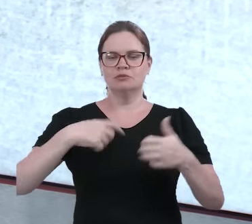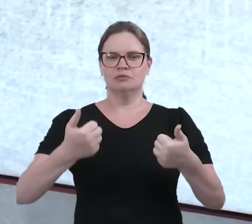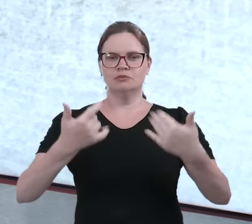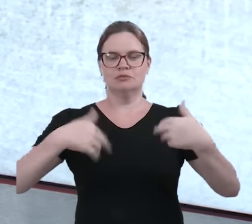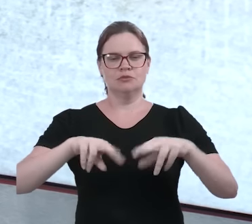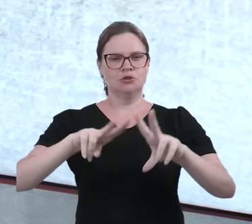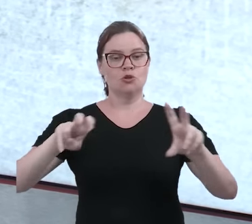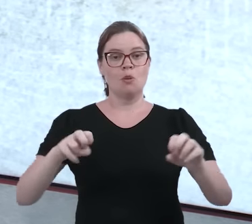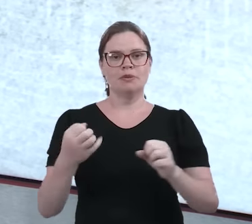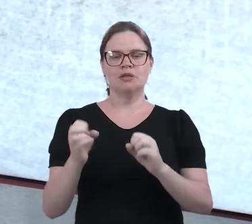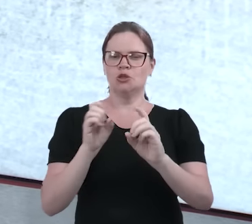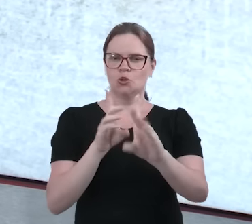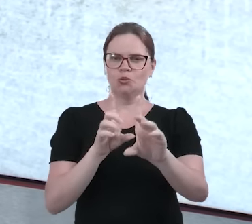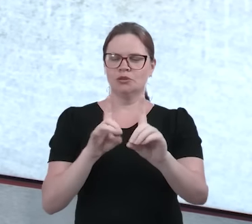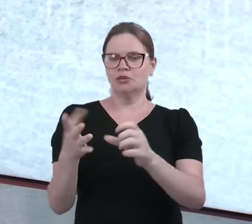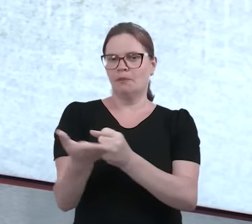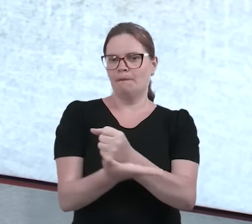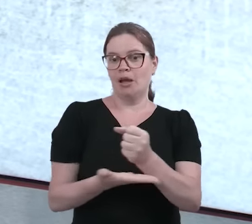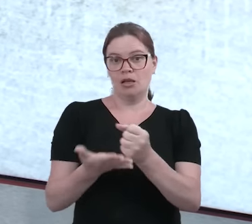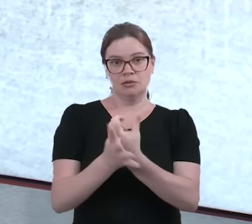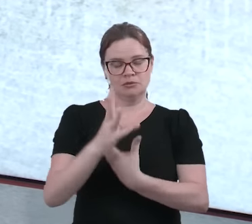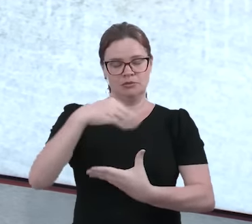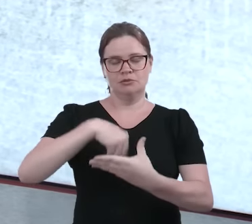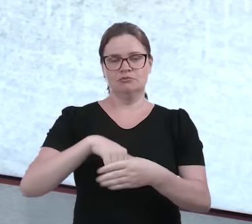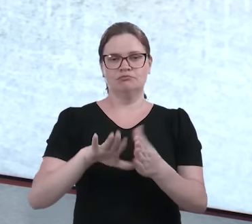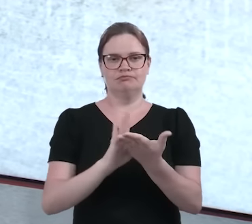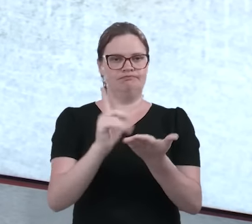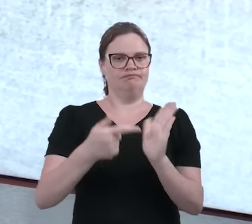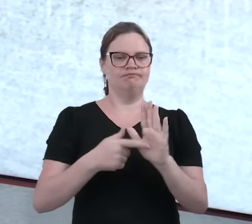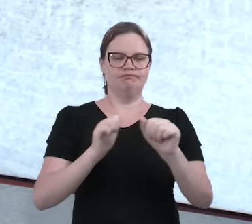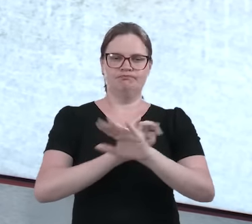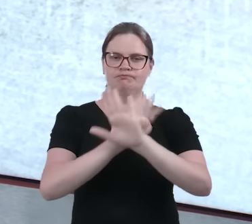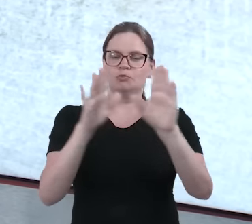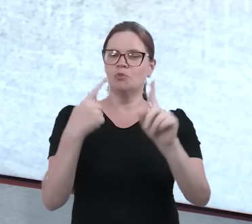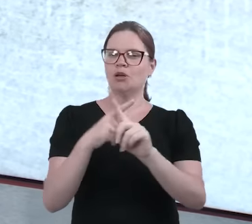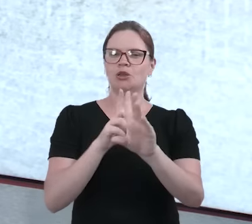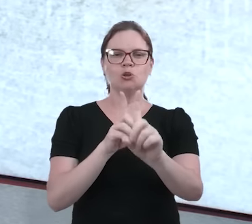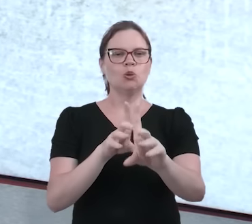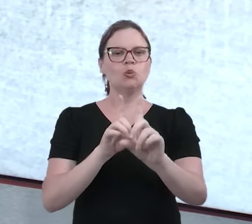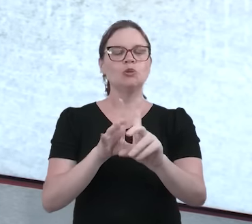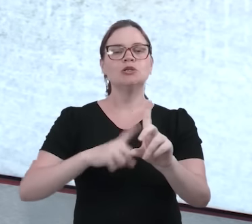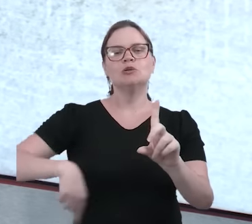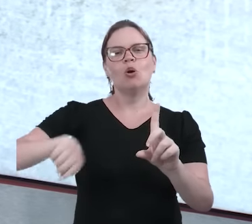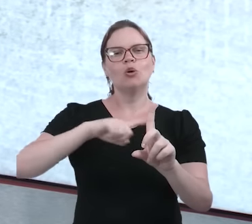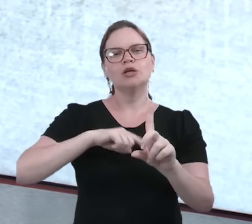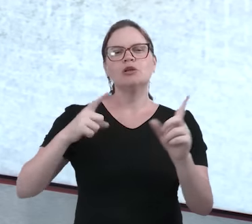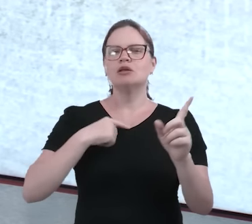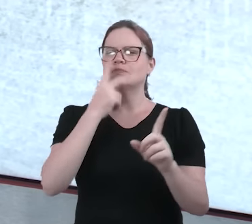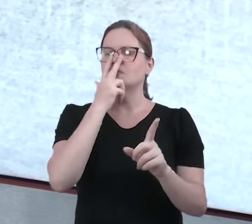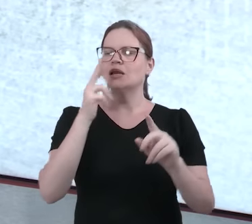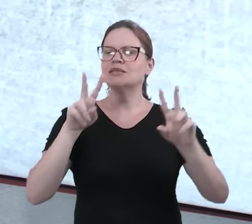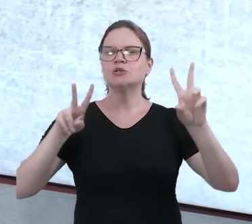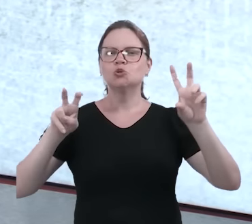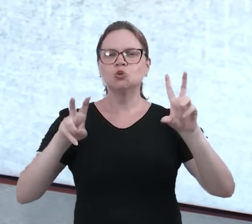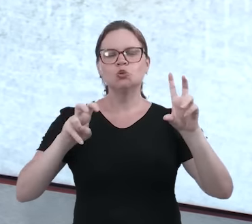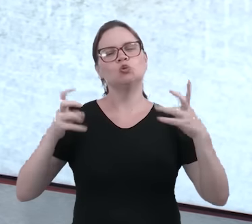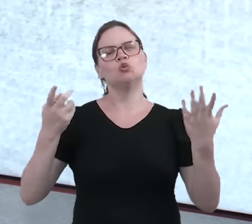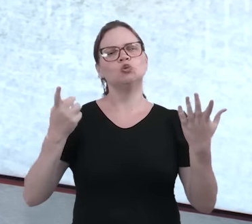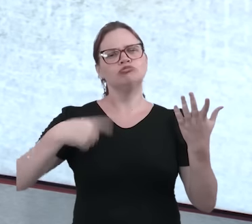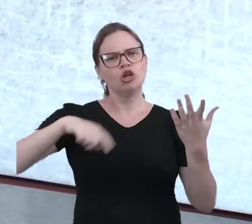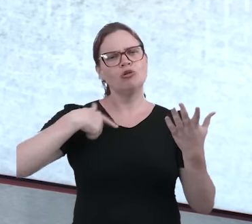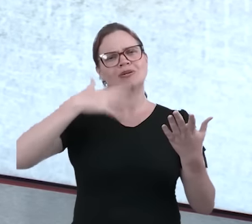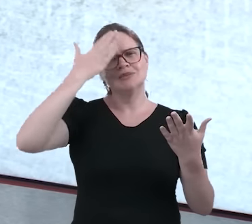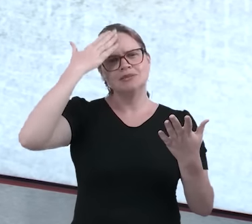são doutrinas da Bíblia. E, na verdade, são aquelas doutrinas que, normalmente, assuntos que são corriqueiros, que as pessoas conhecem de uma